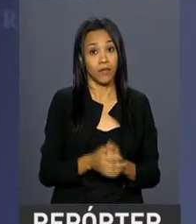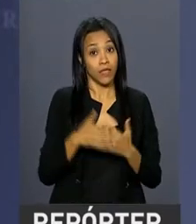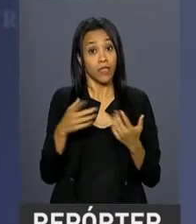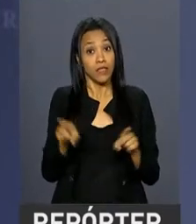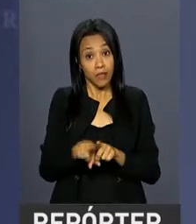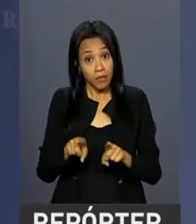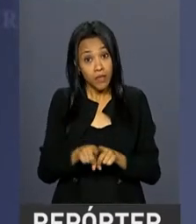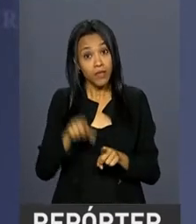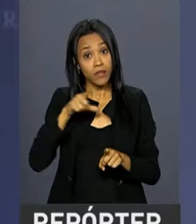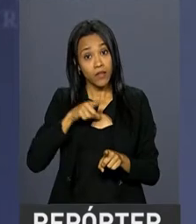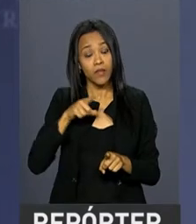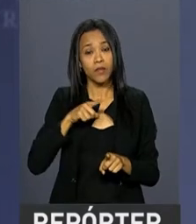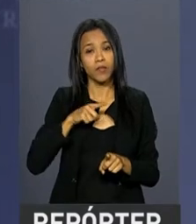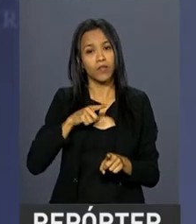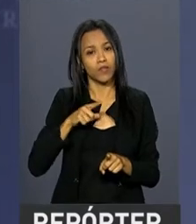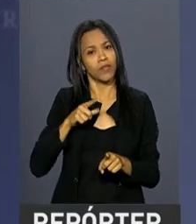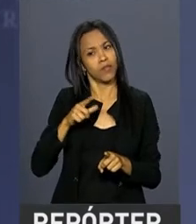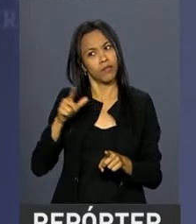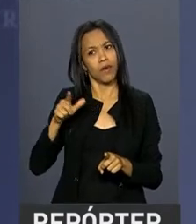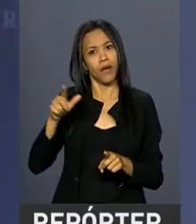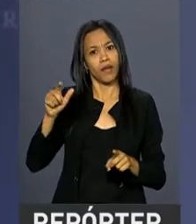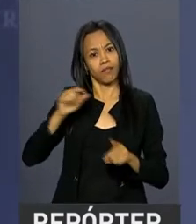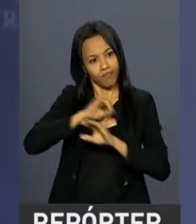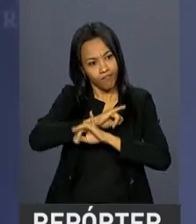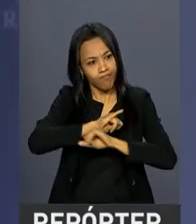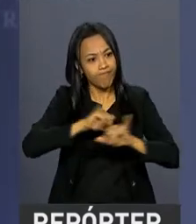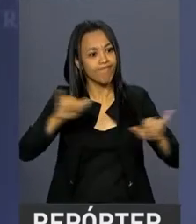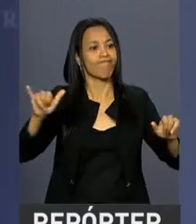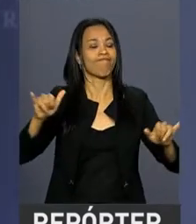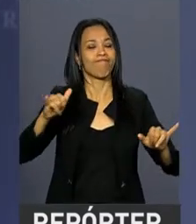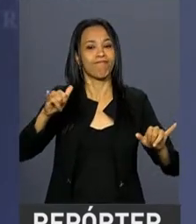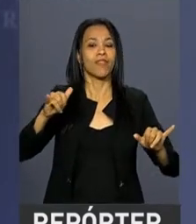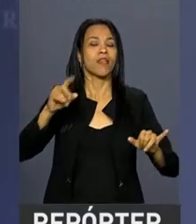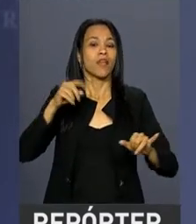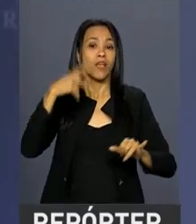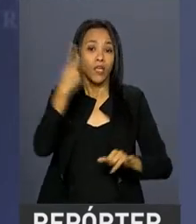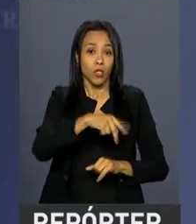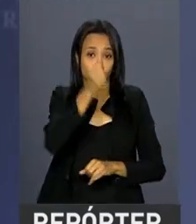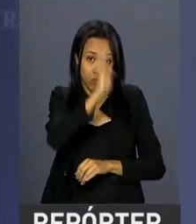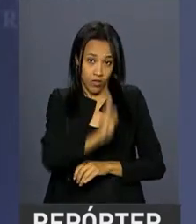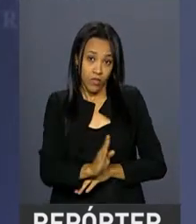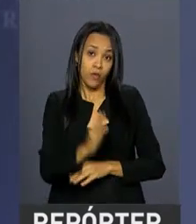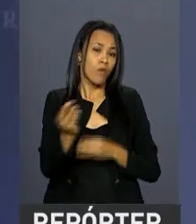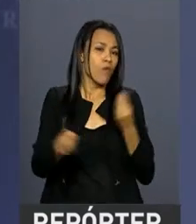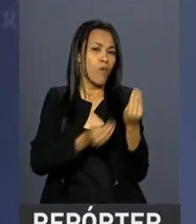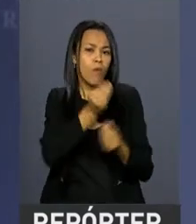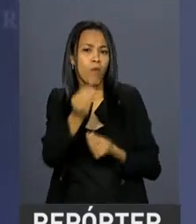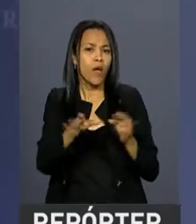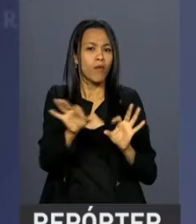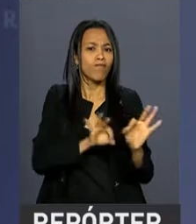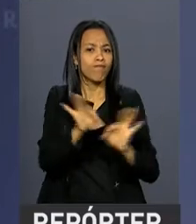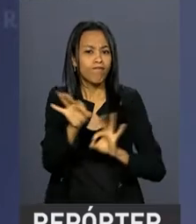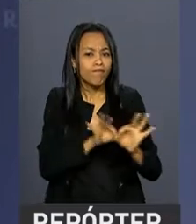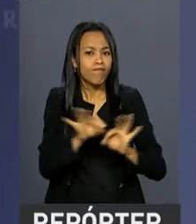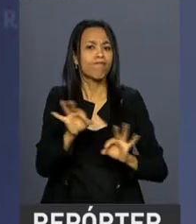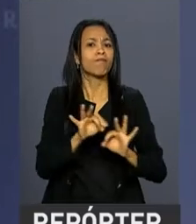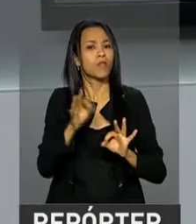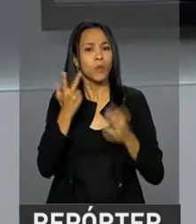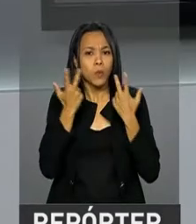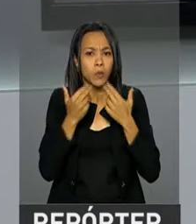as instituições, só para tranquilizar a todos, as instituições do Brasil funcionam com uma regularidade